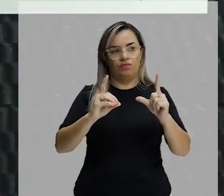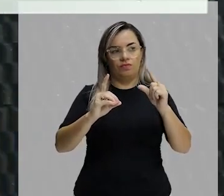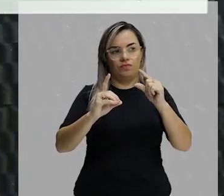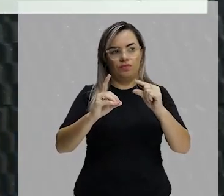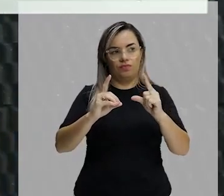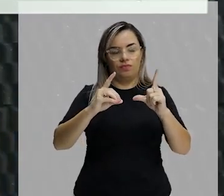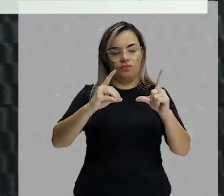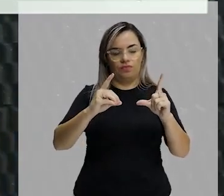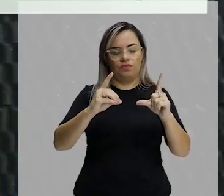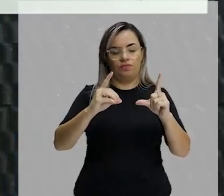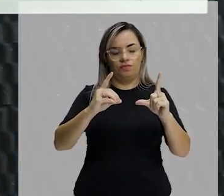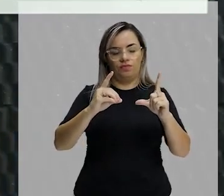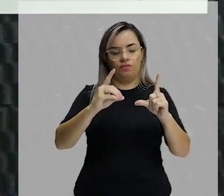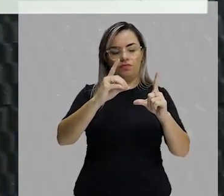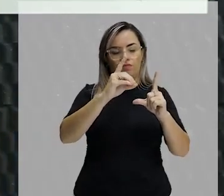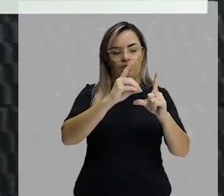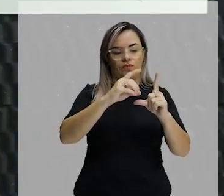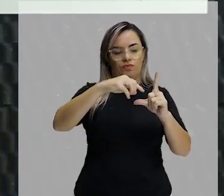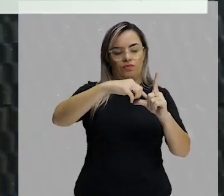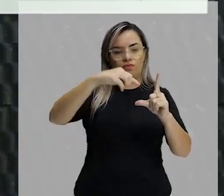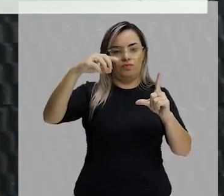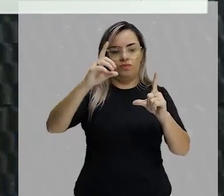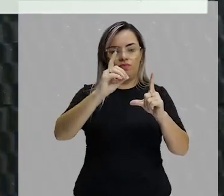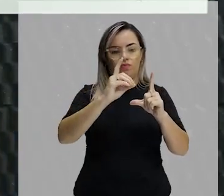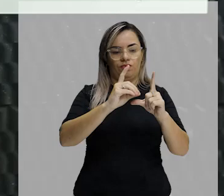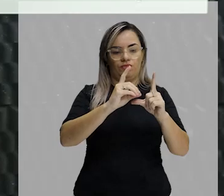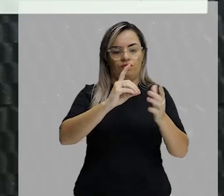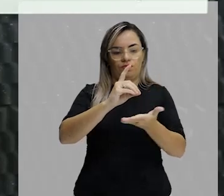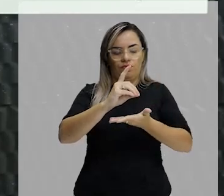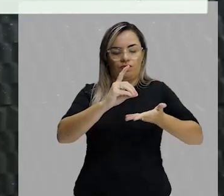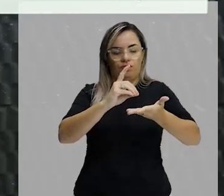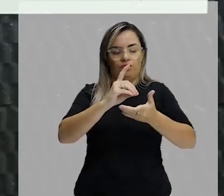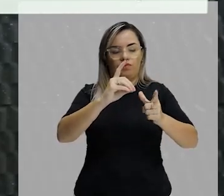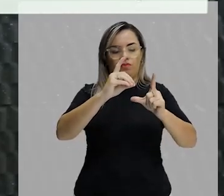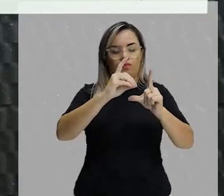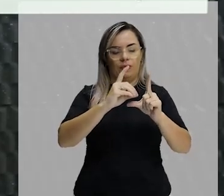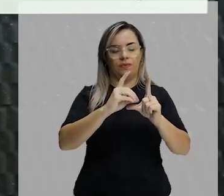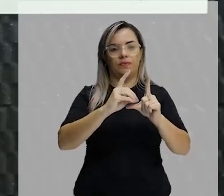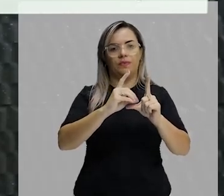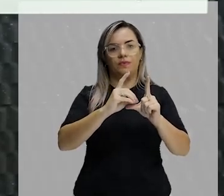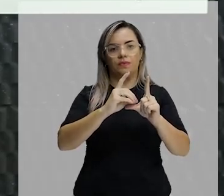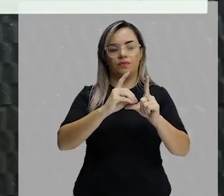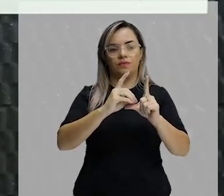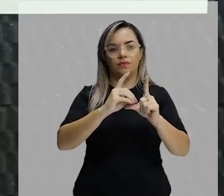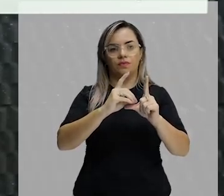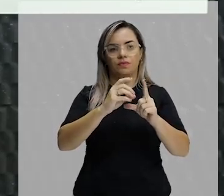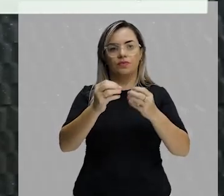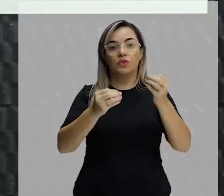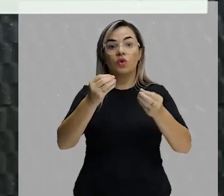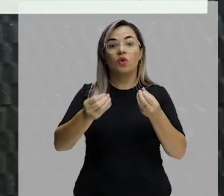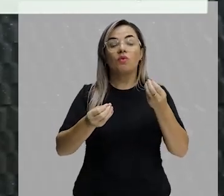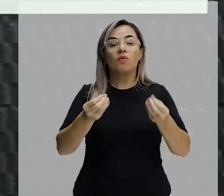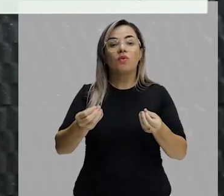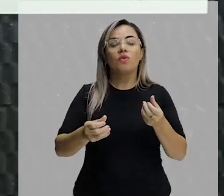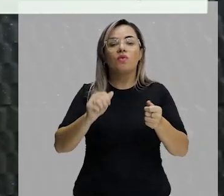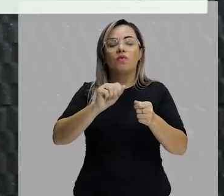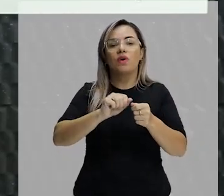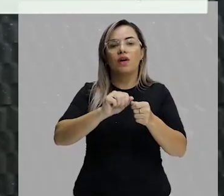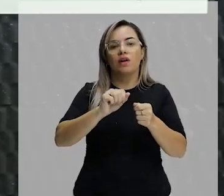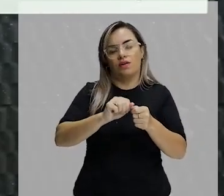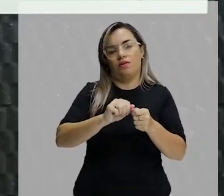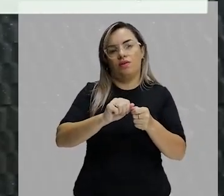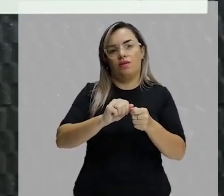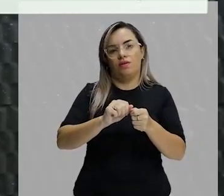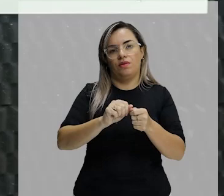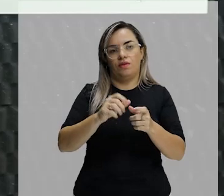vou encontrar esse valor aqui da diagonal da base, tá? Como é que eu posso fazer para encontrar o valor dessa